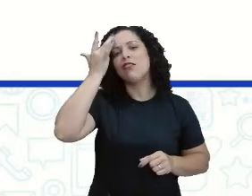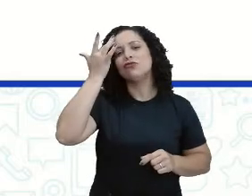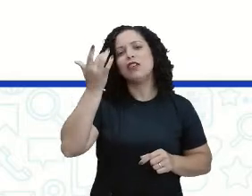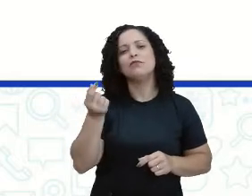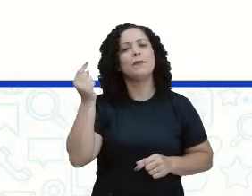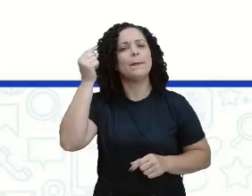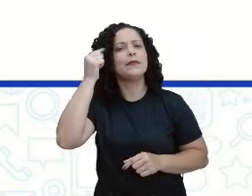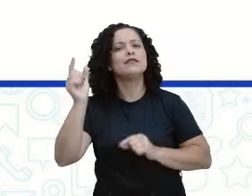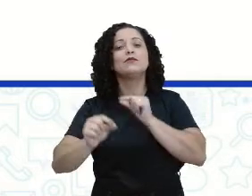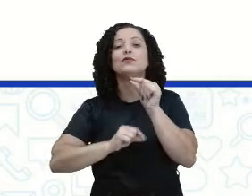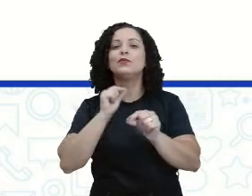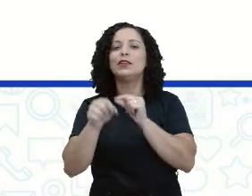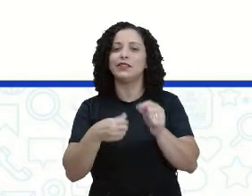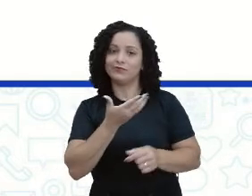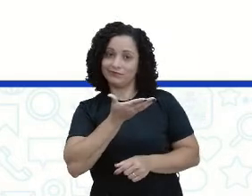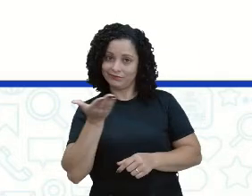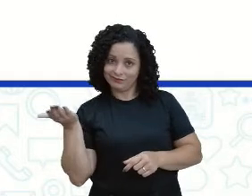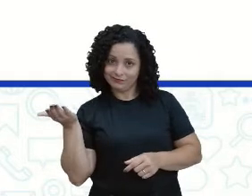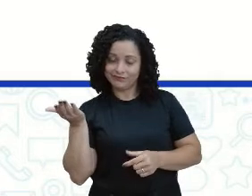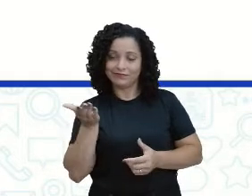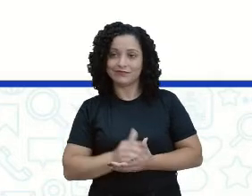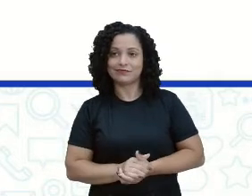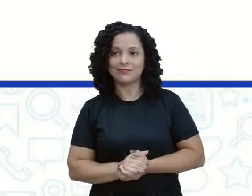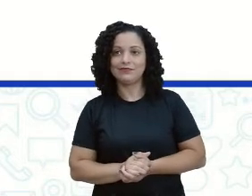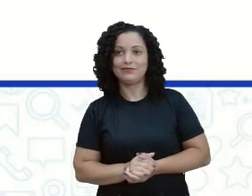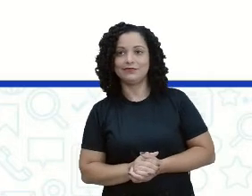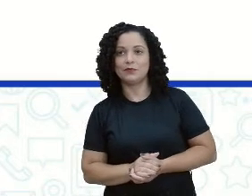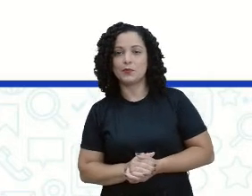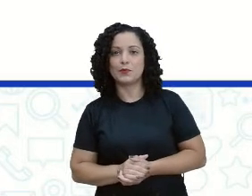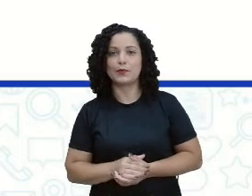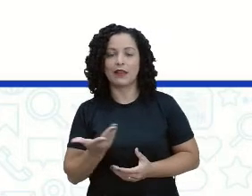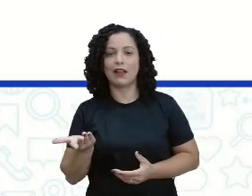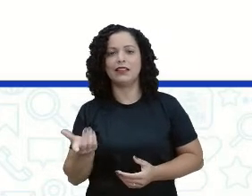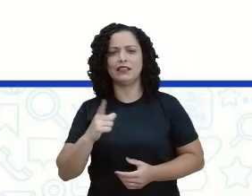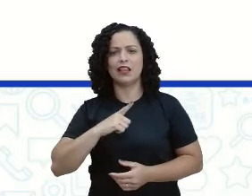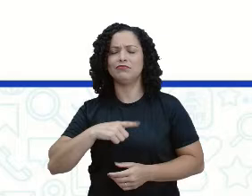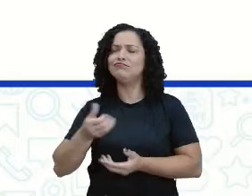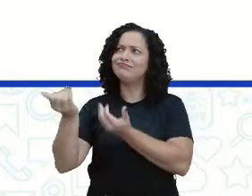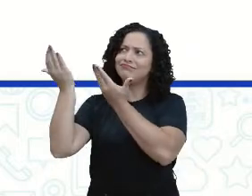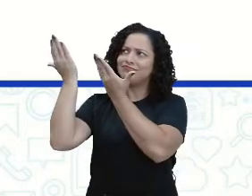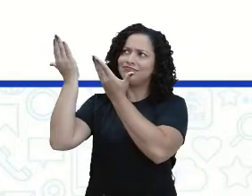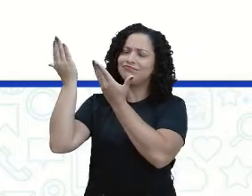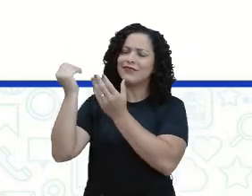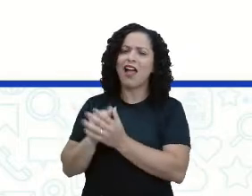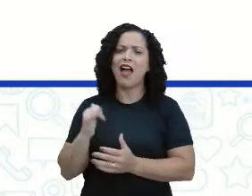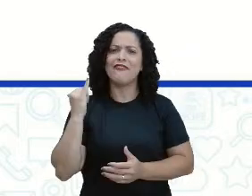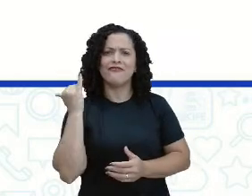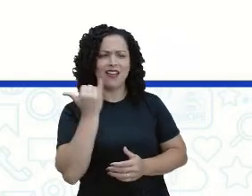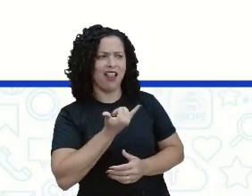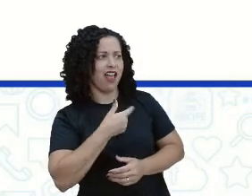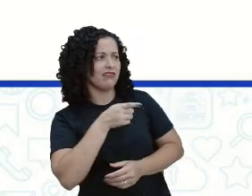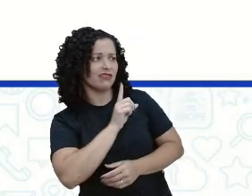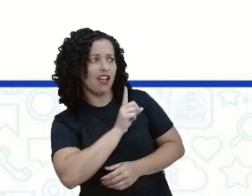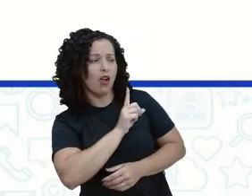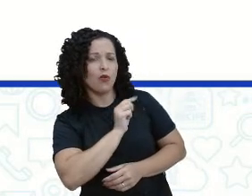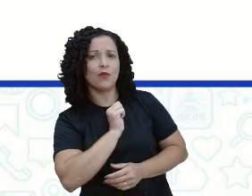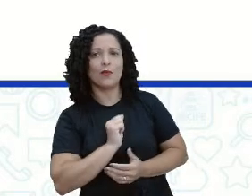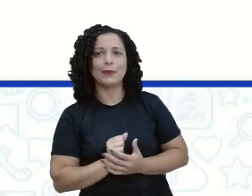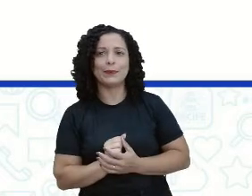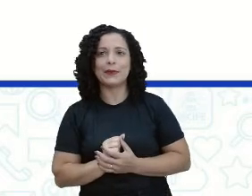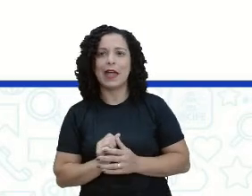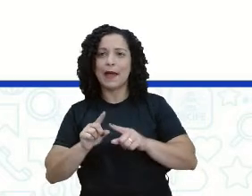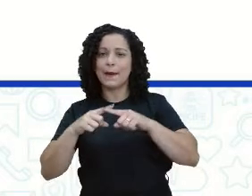Então, aí de cara aí nesse balãozinho, não é? Esse aluno está dizendo não. Ah, mas aí ele volta e diz, elas